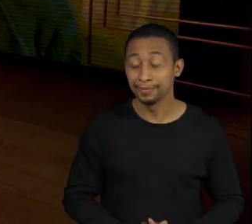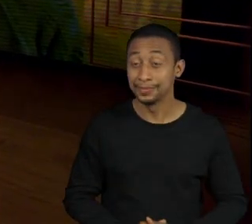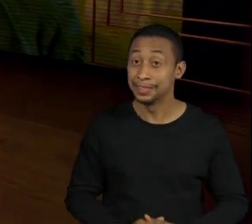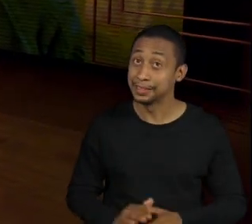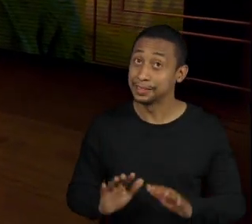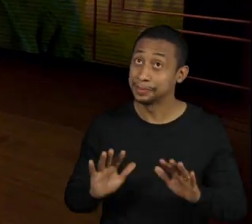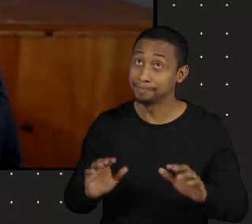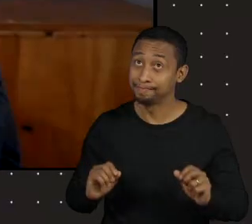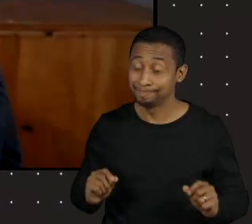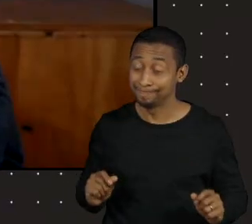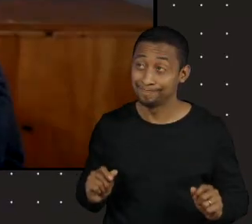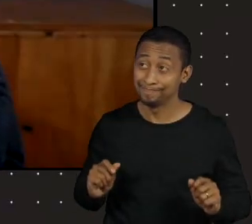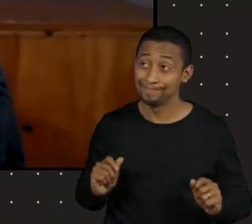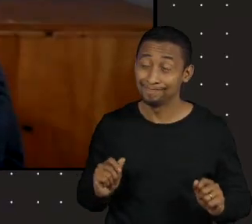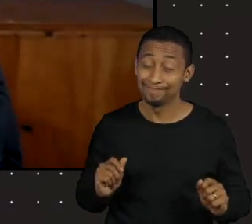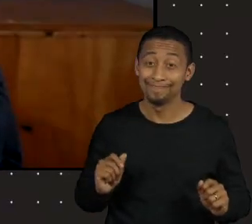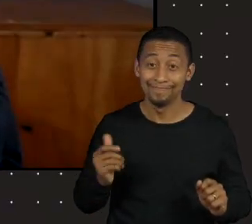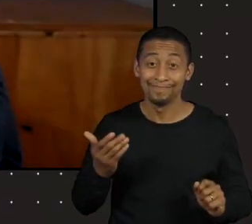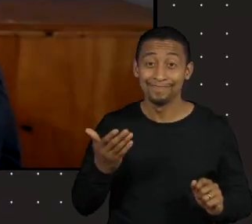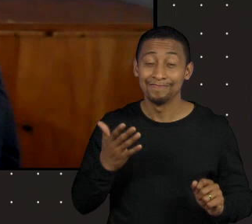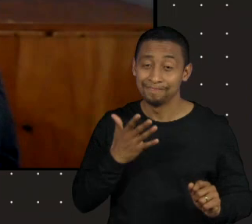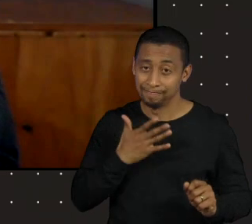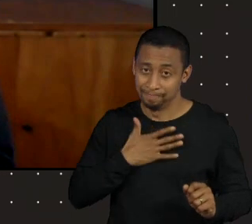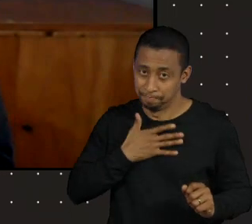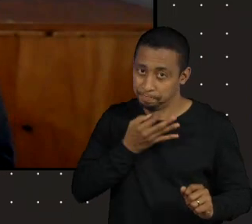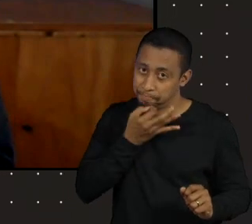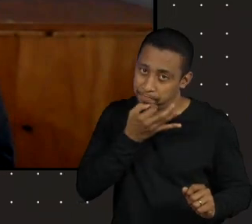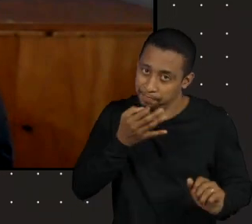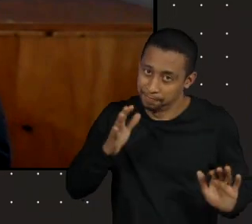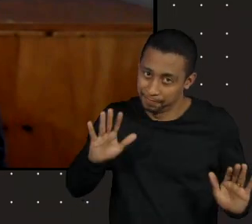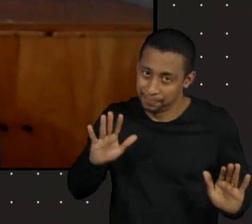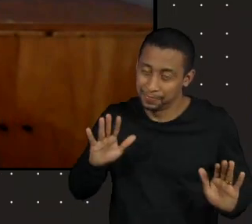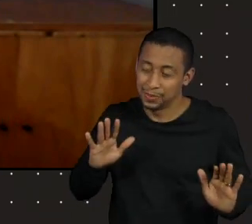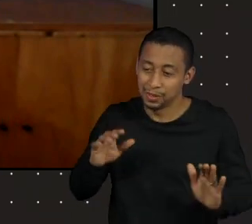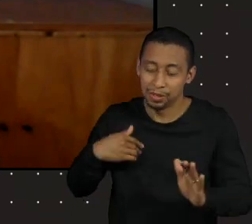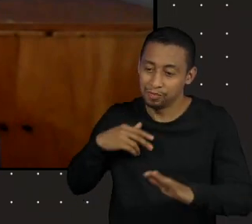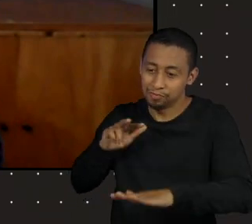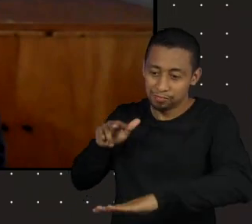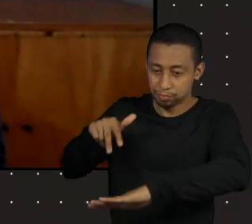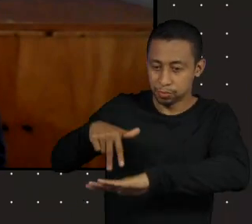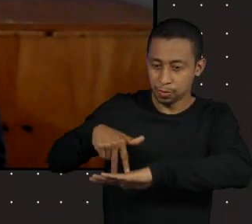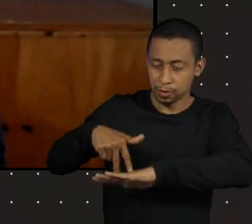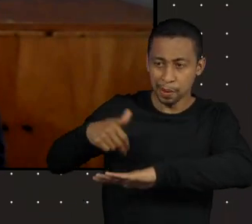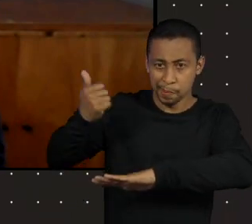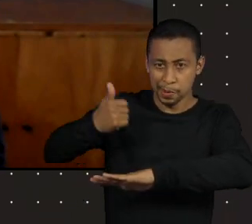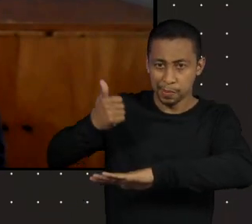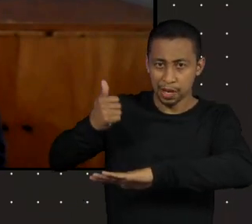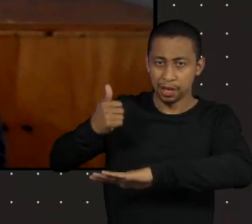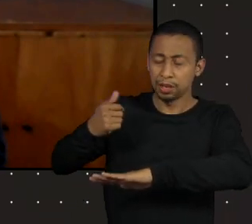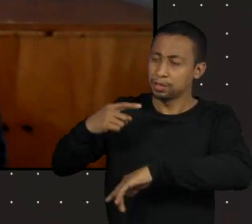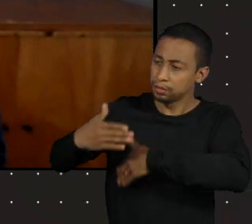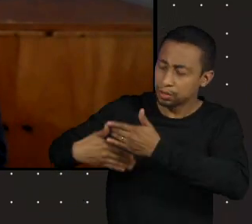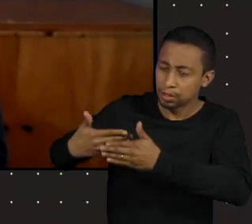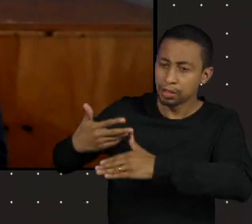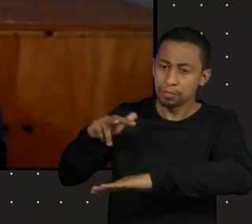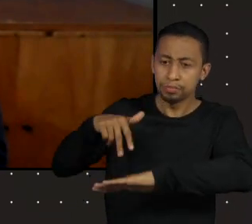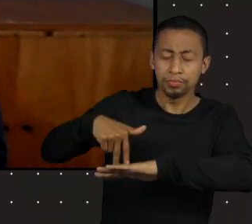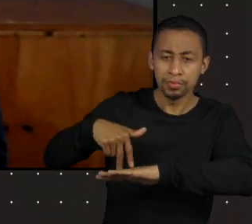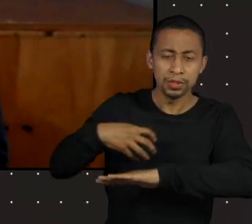Olha, eu acho parece que é sempre a primeira vez, né, quando a gente pisa, mas